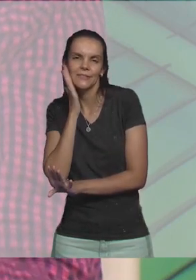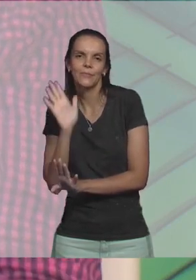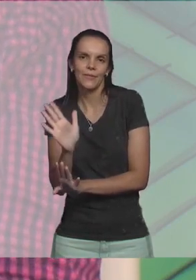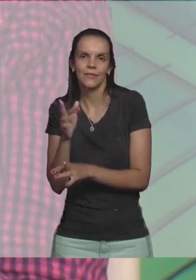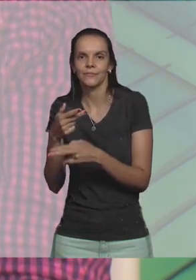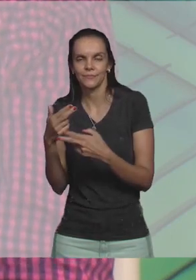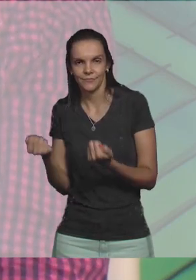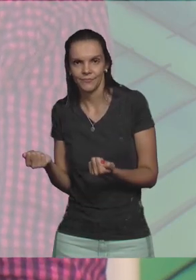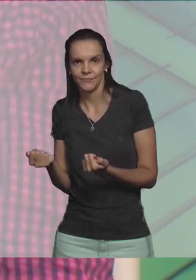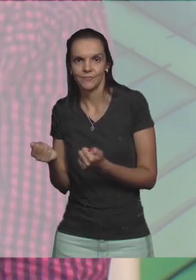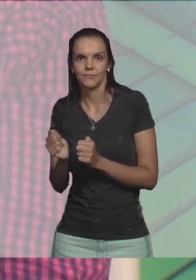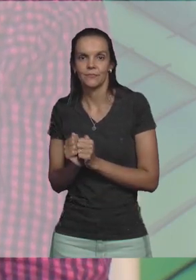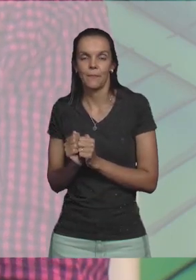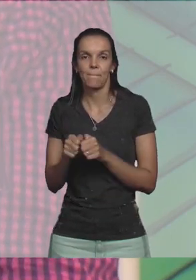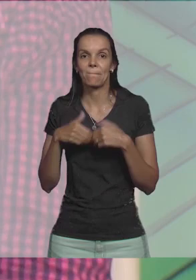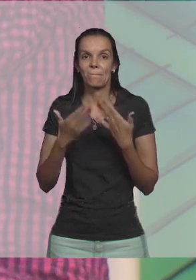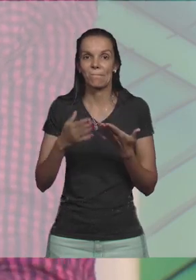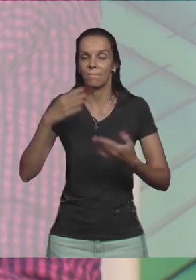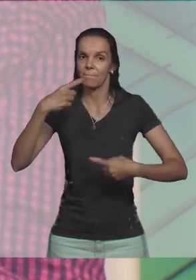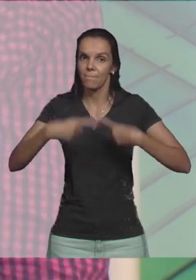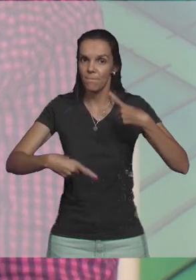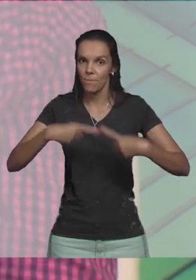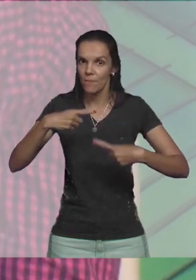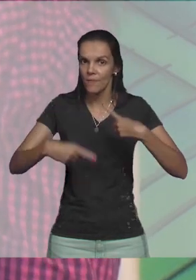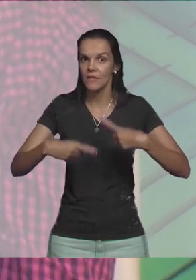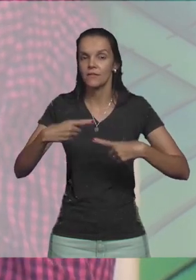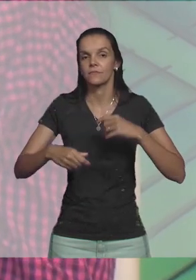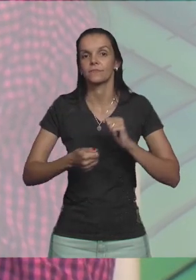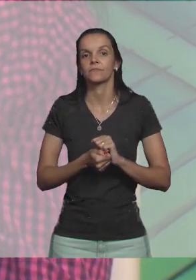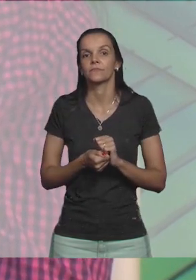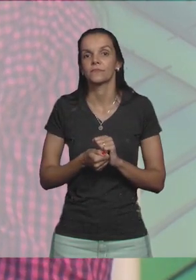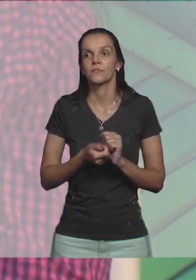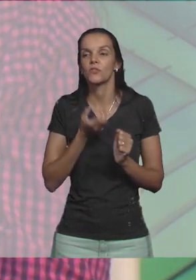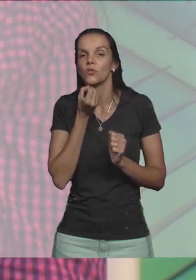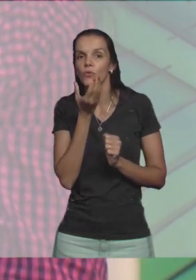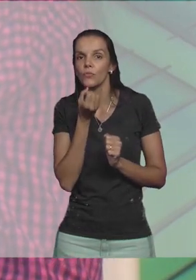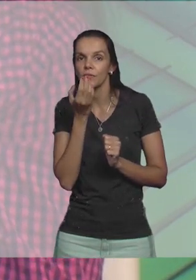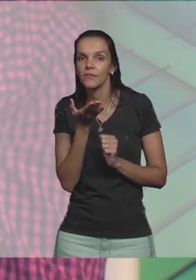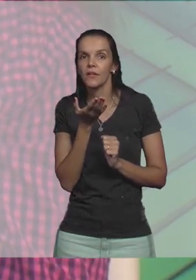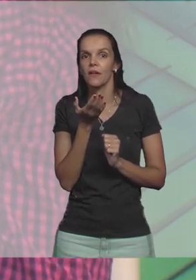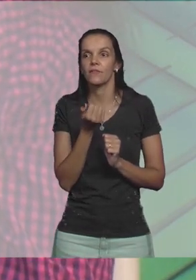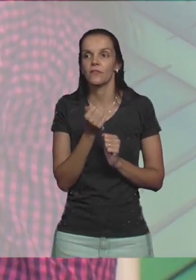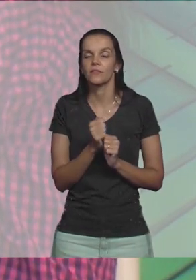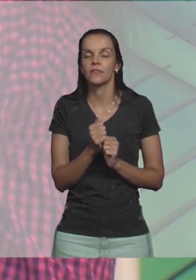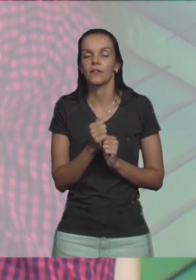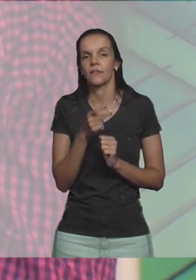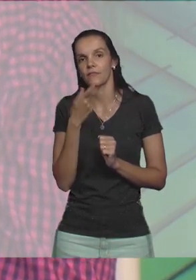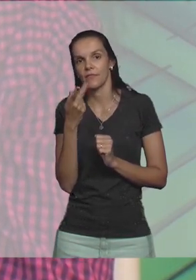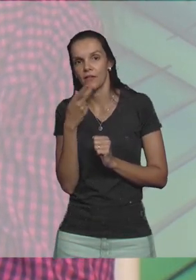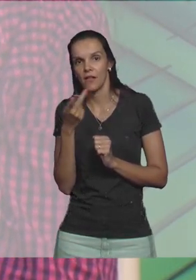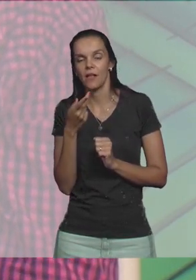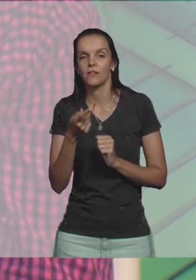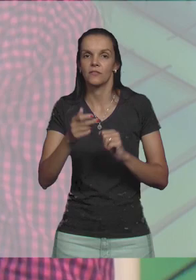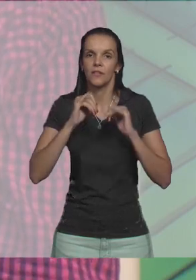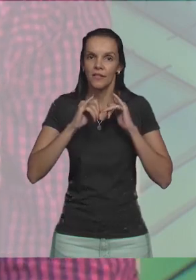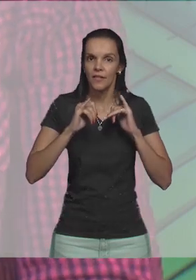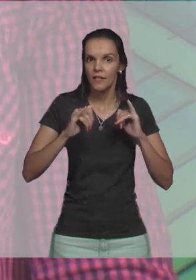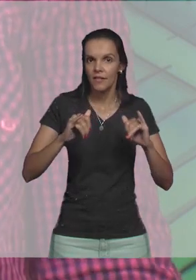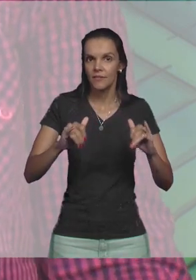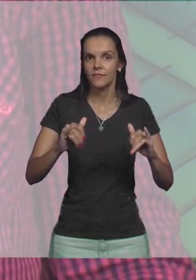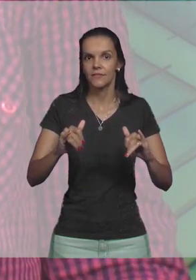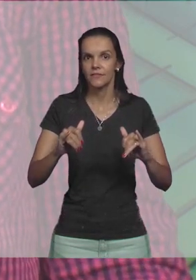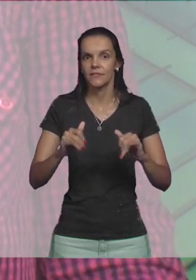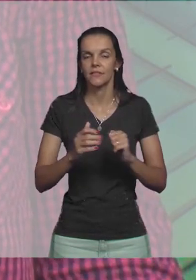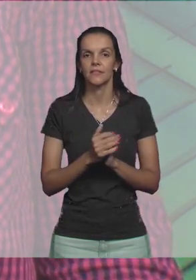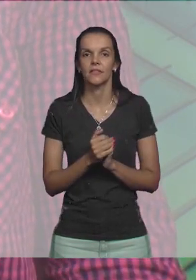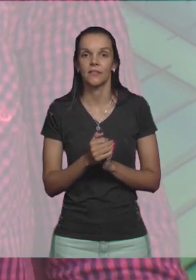aí, quando isso é colocado em debate, a gente comentava antes no intervalo aqui, é importante sim estar na mídia. Às vezes é feito de forma